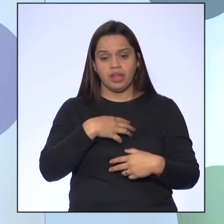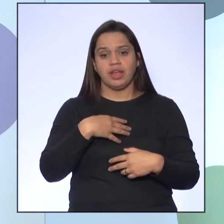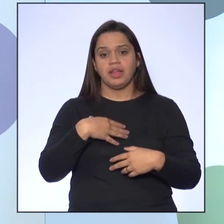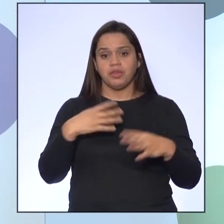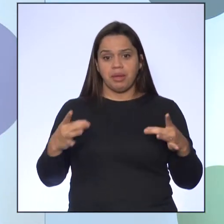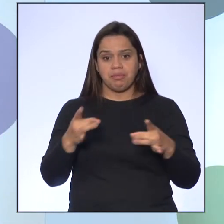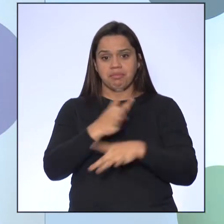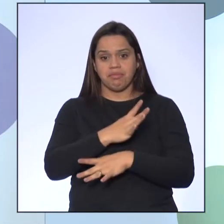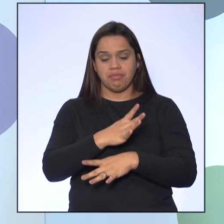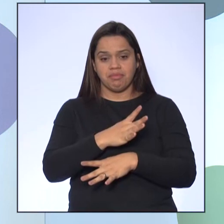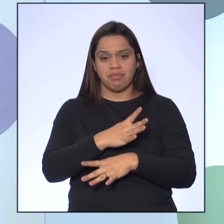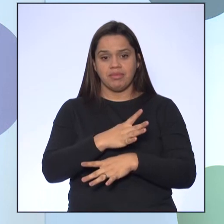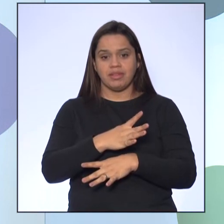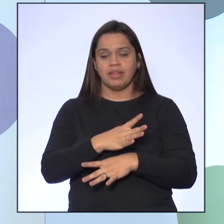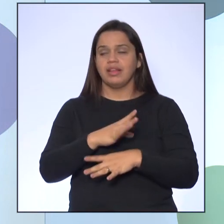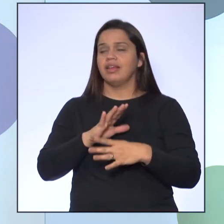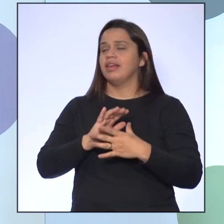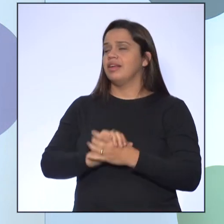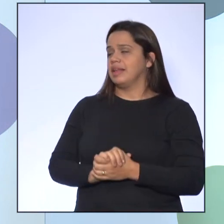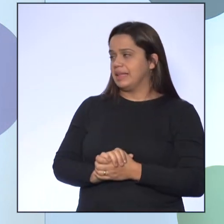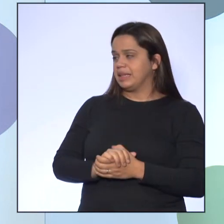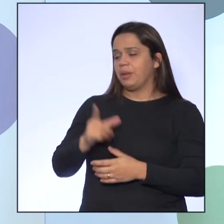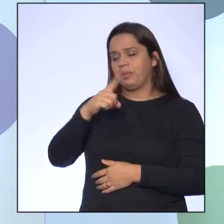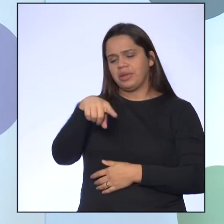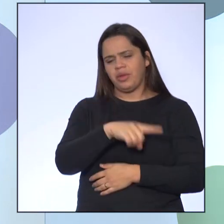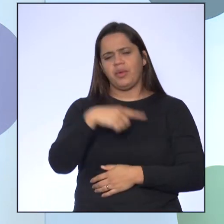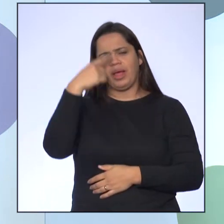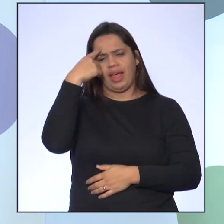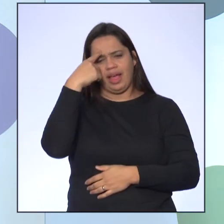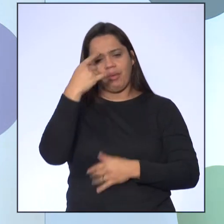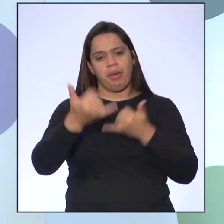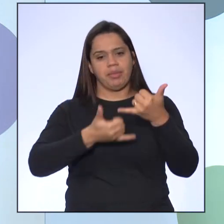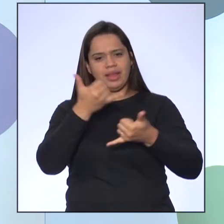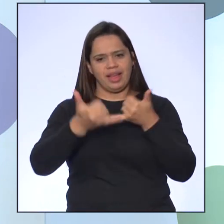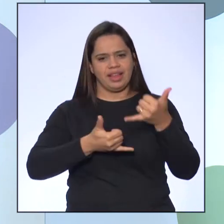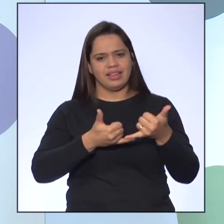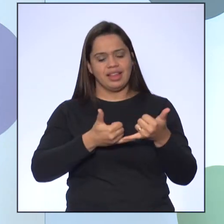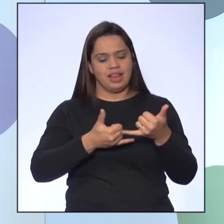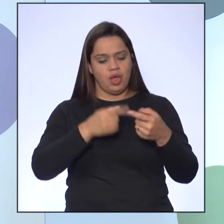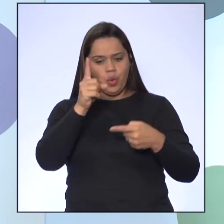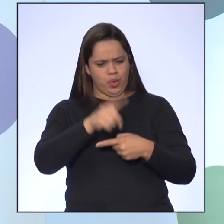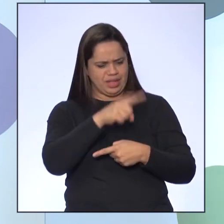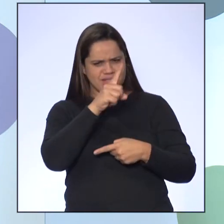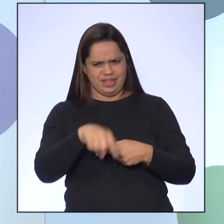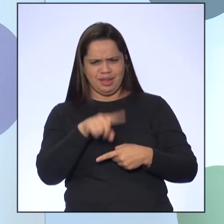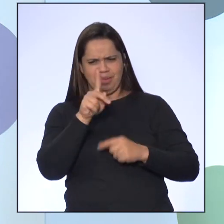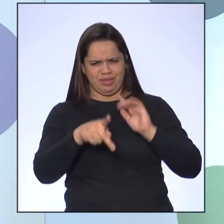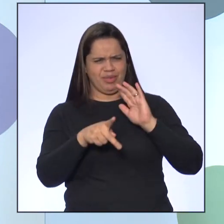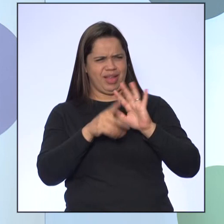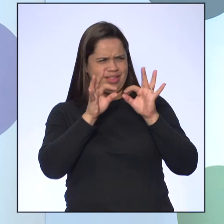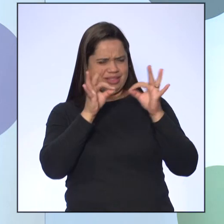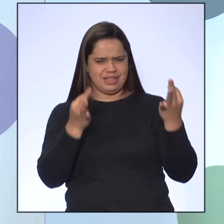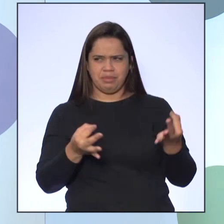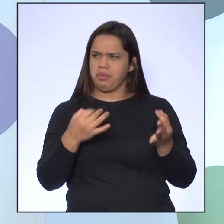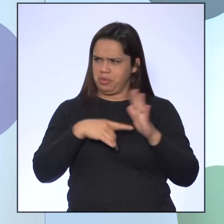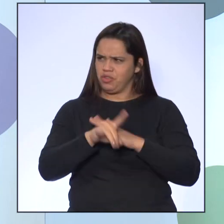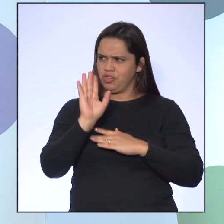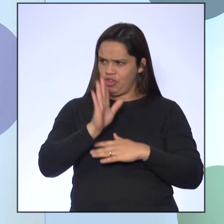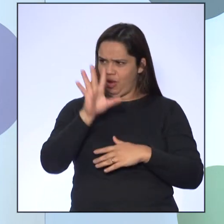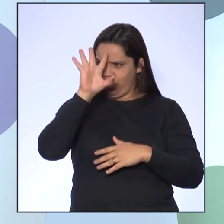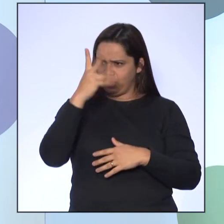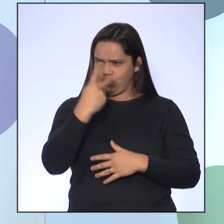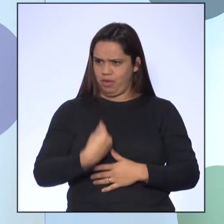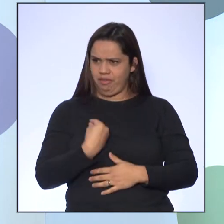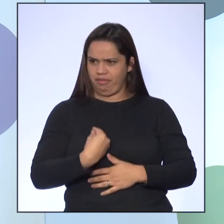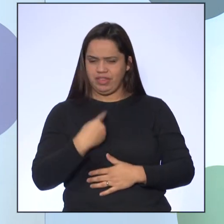pessoal, agora uma brincadeira, né? Geralmente o cancelamento, né, Jonas? É tão simples assim. Vocês já passaram por algum momento para cancelar,